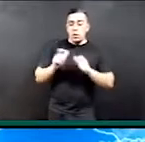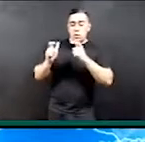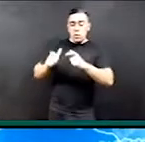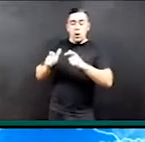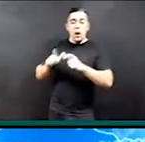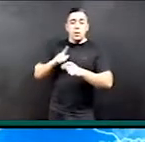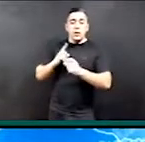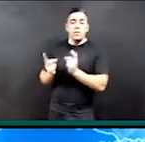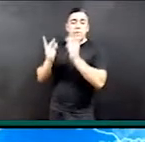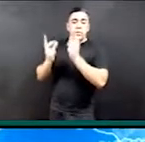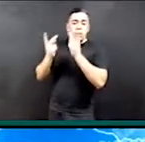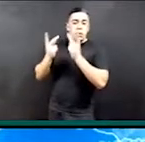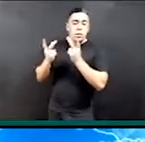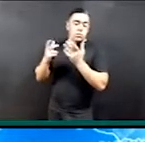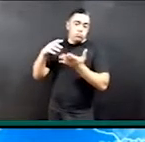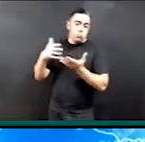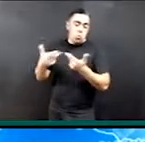de comércio do mundo.